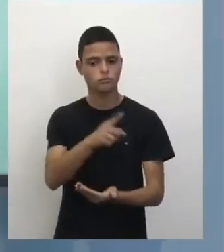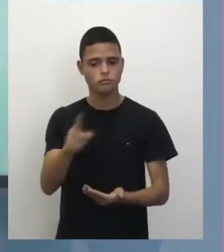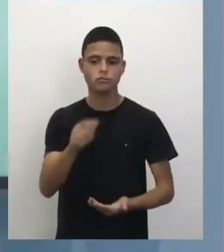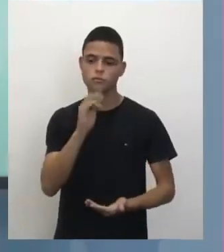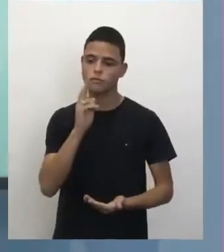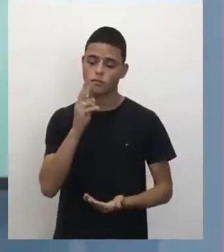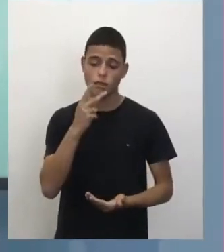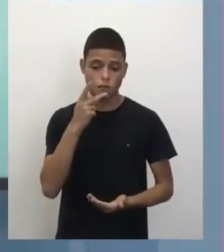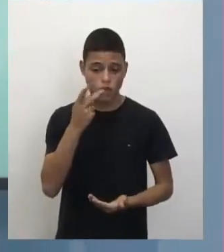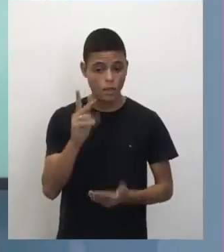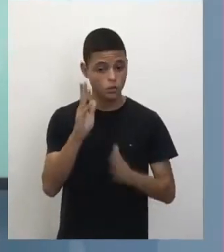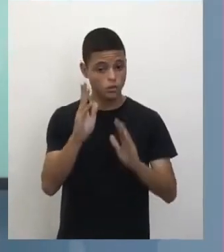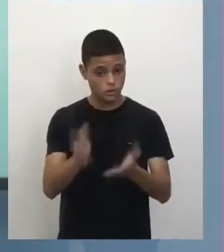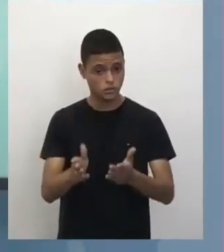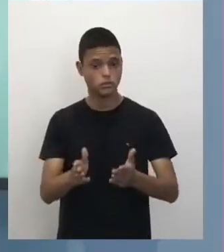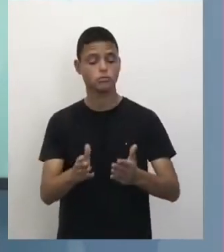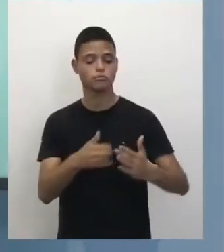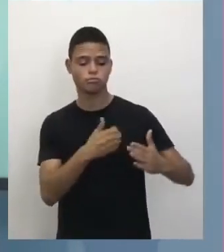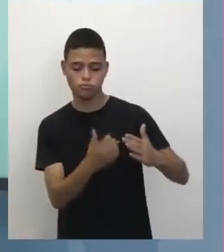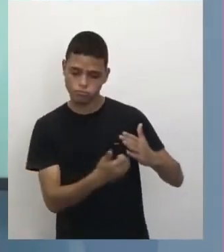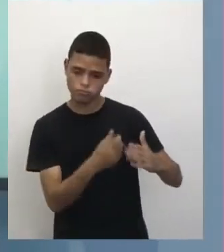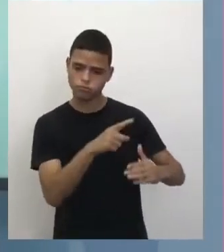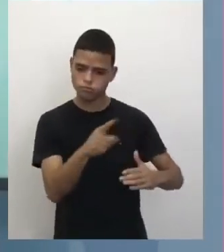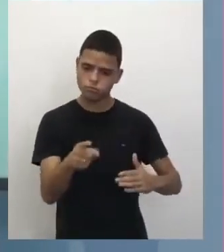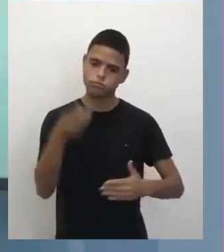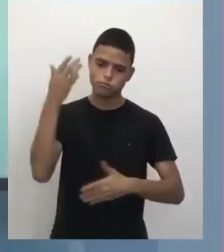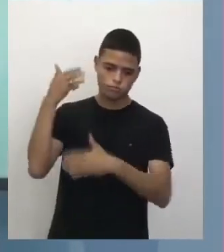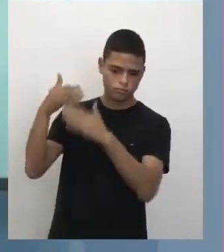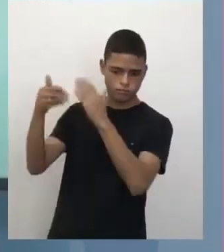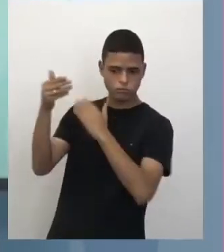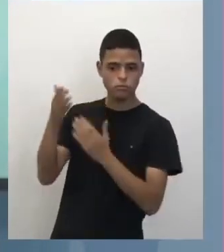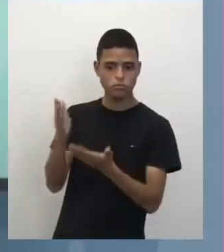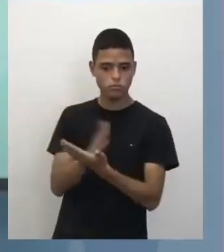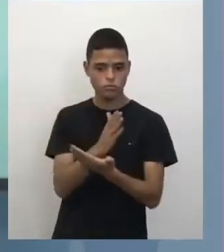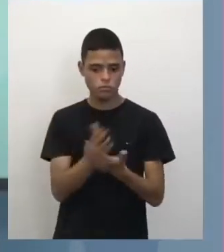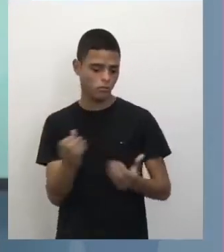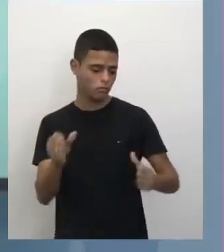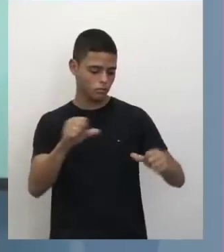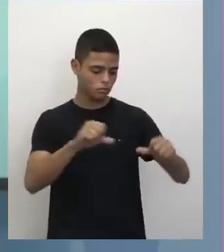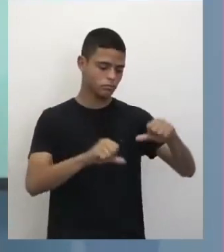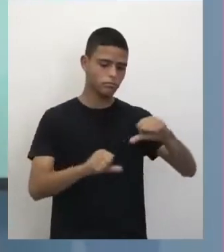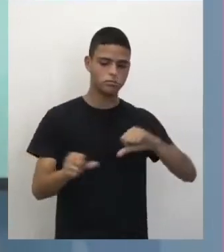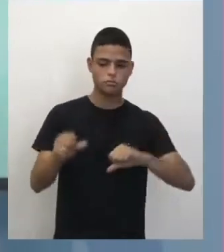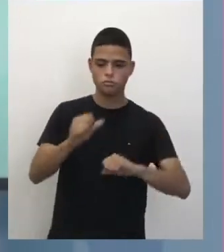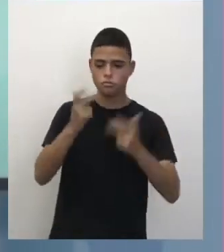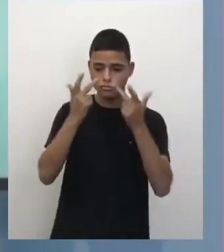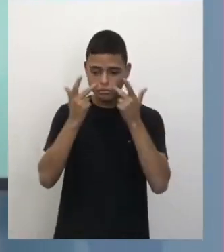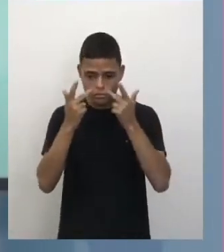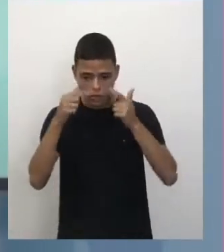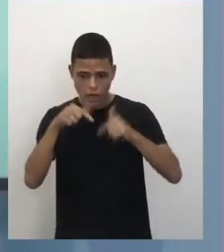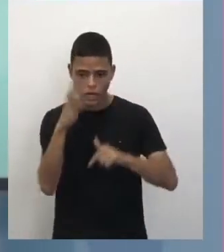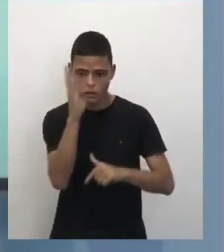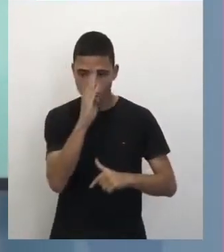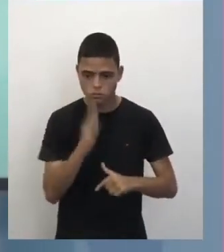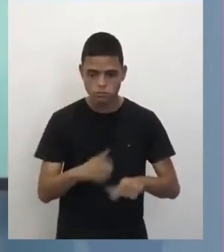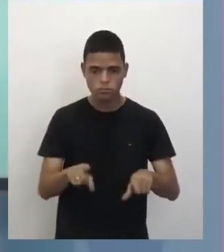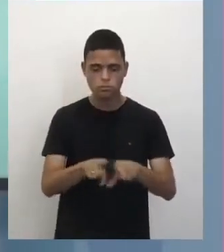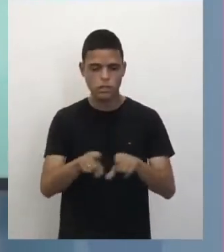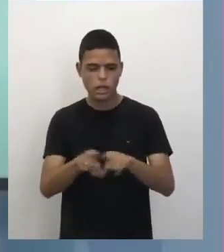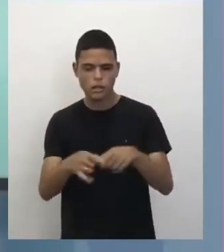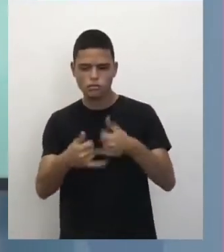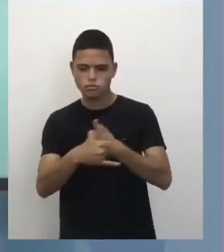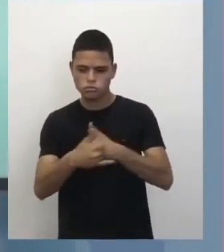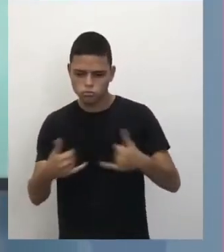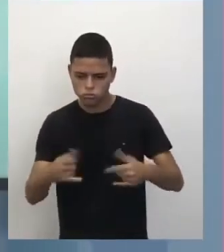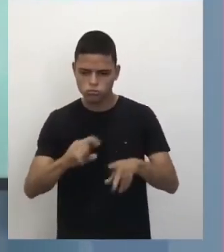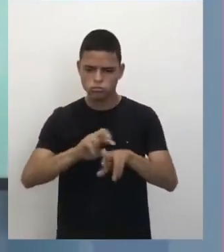aí nós tivemos na aula anterior, lembra? Um experimento para cada uma das usinas utilizadas aqui no Brasil, da hidrelétrica, da termoelétrica, né?